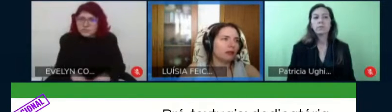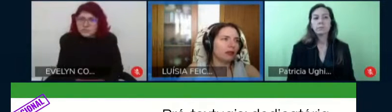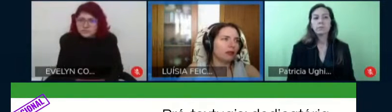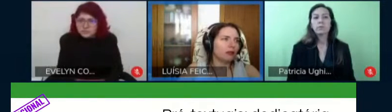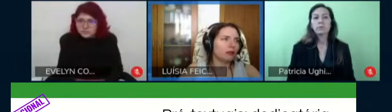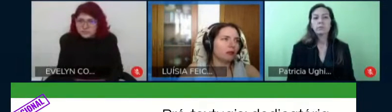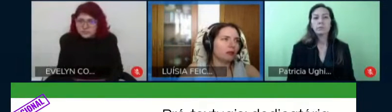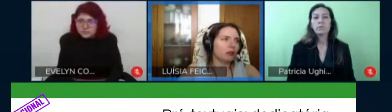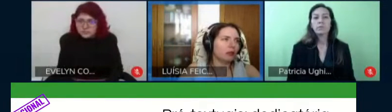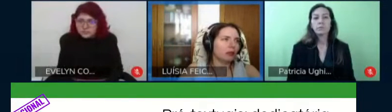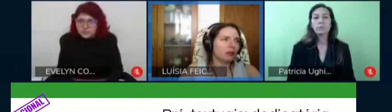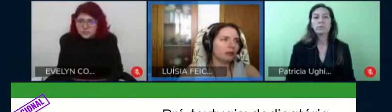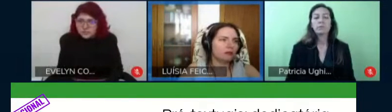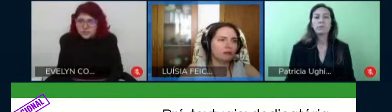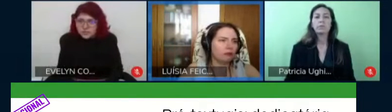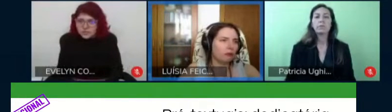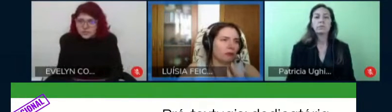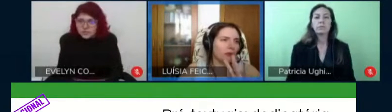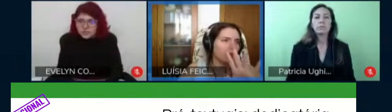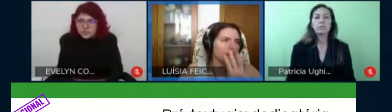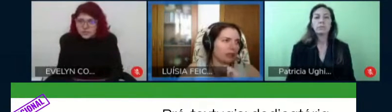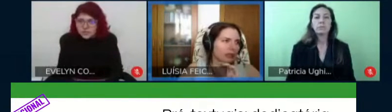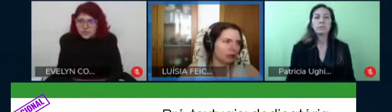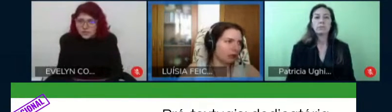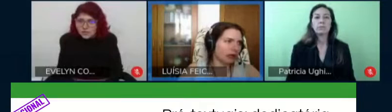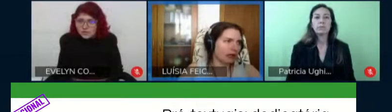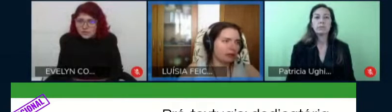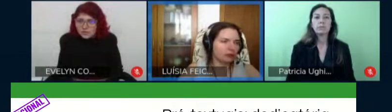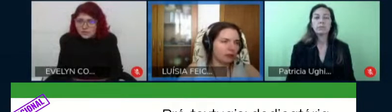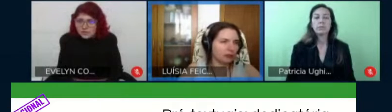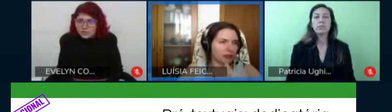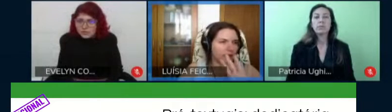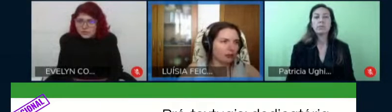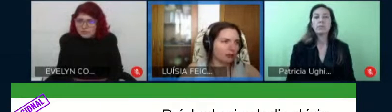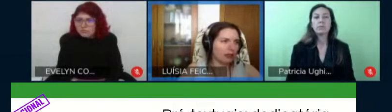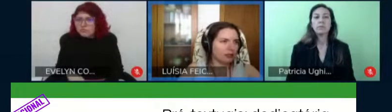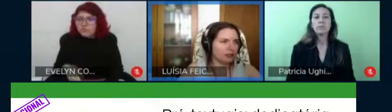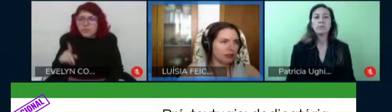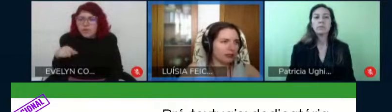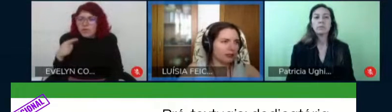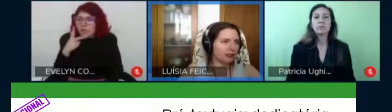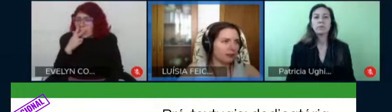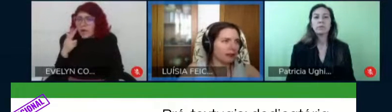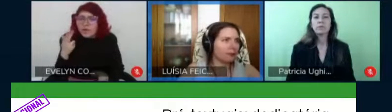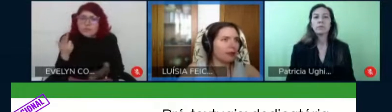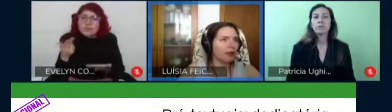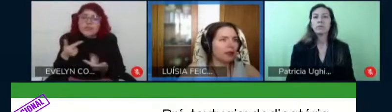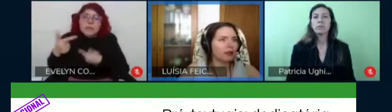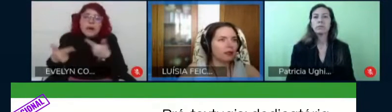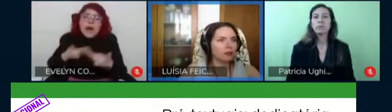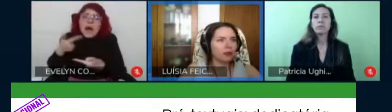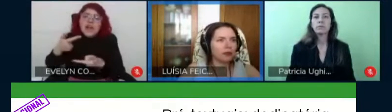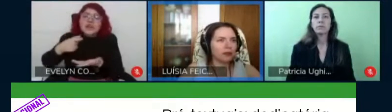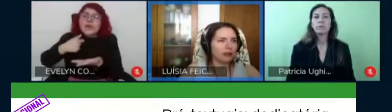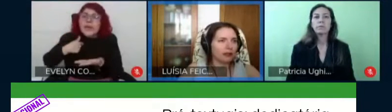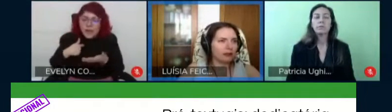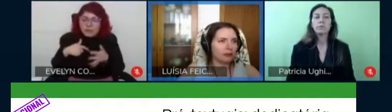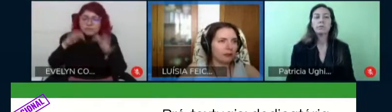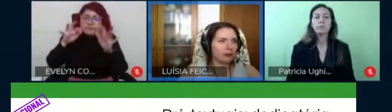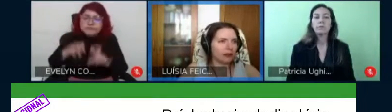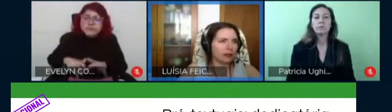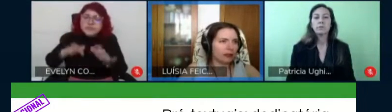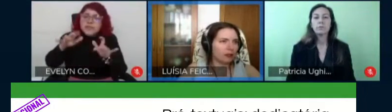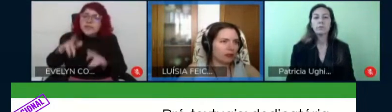e do que homenageia quem tu quer ou para quem tu quer dedicar esse trabalho. E uma coisa